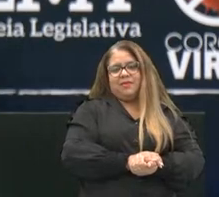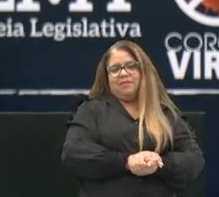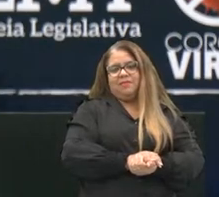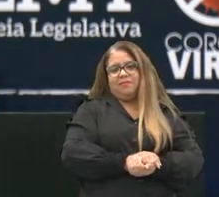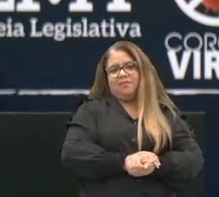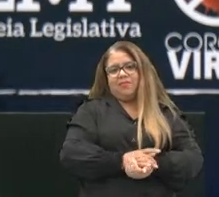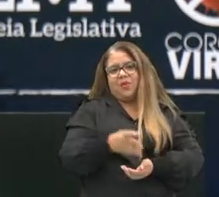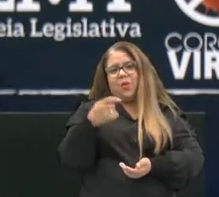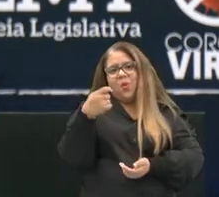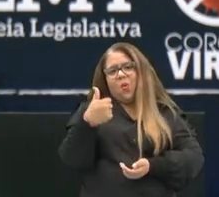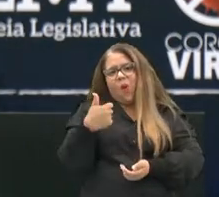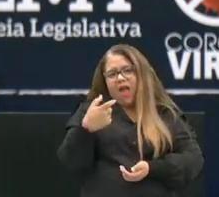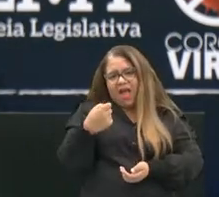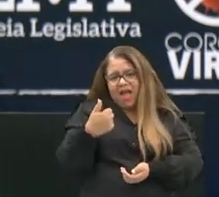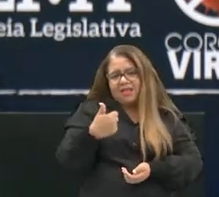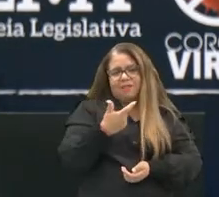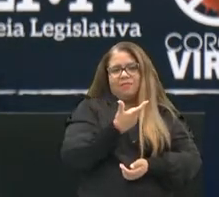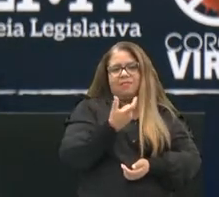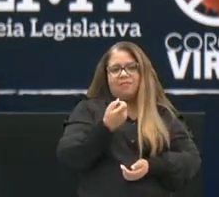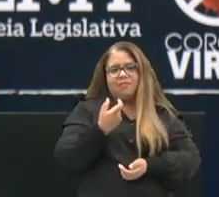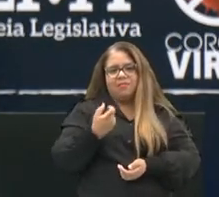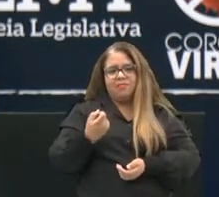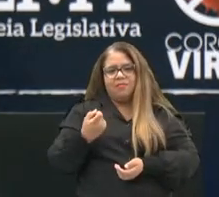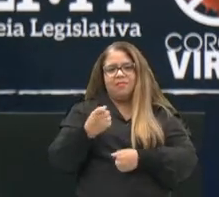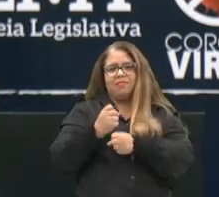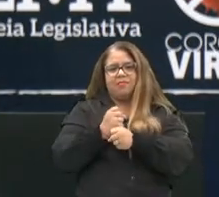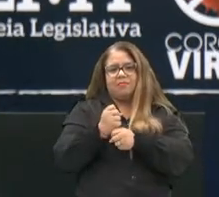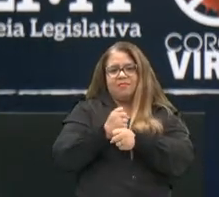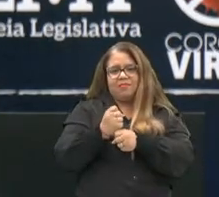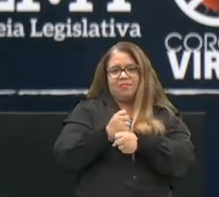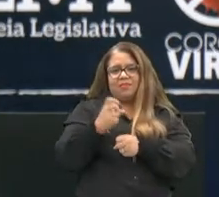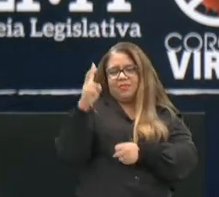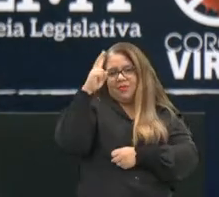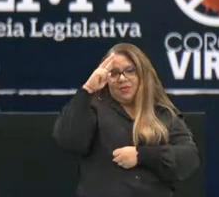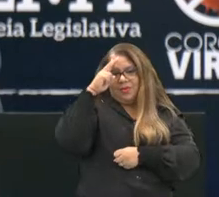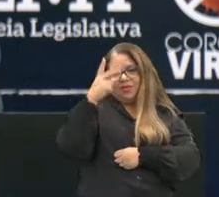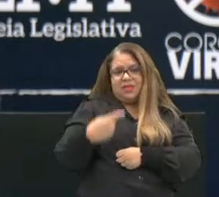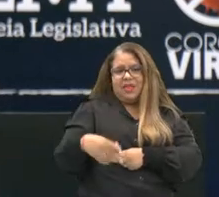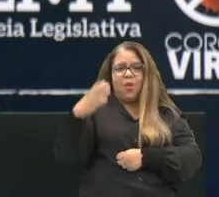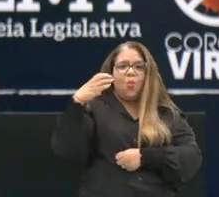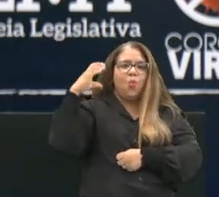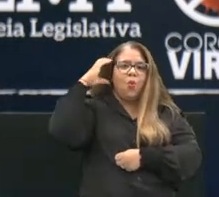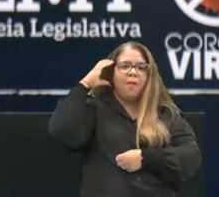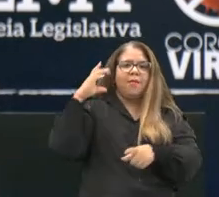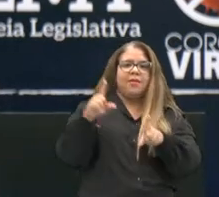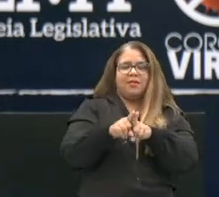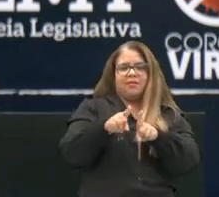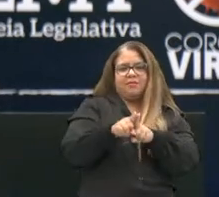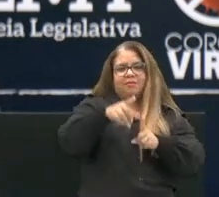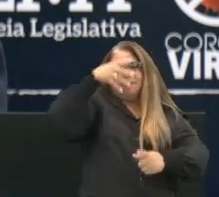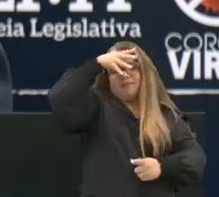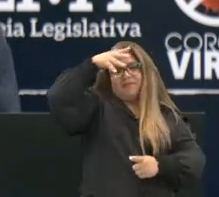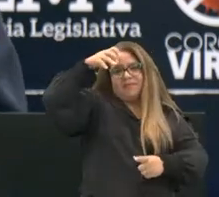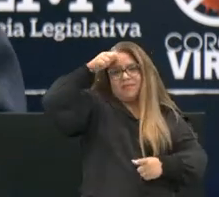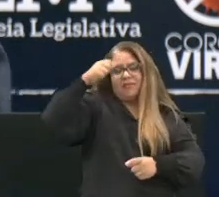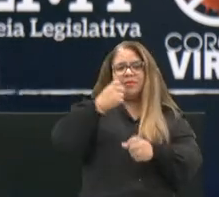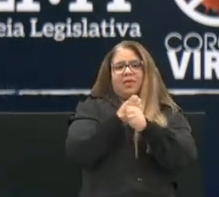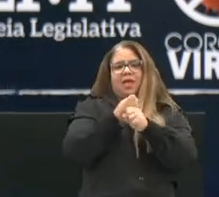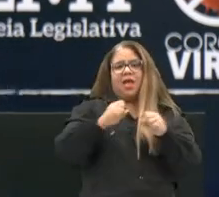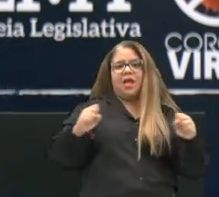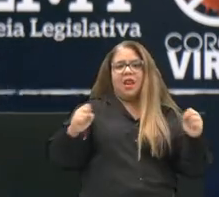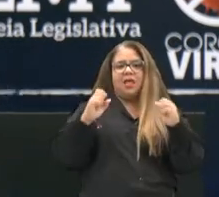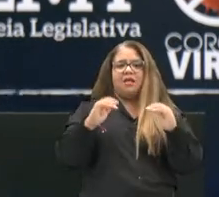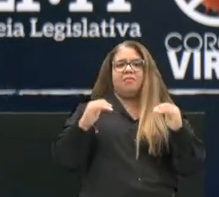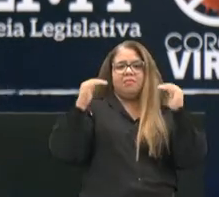Quase 200 anos de história em Cuiabá, em Mato Grosso, com grandíssimos,